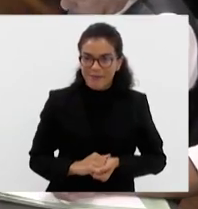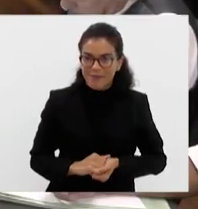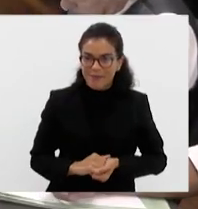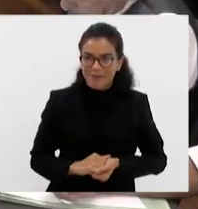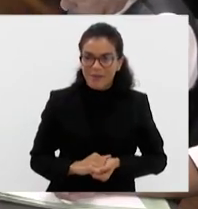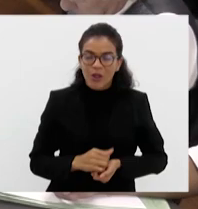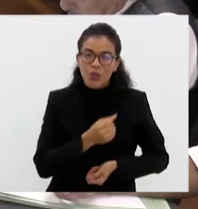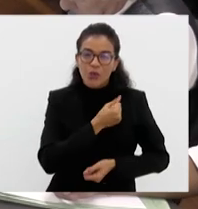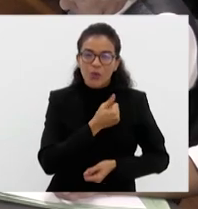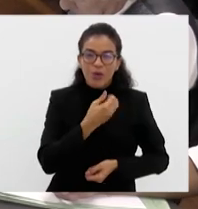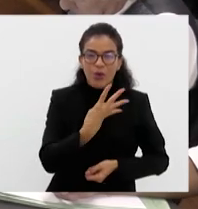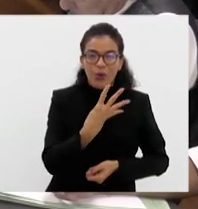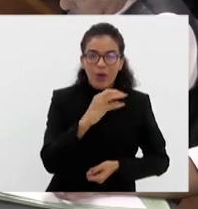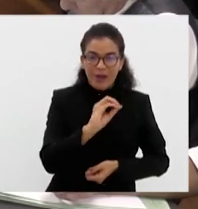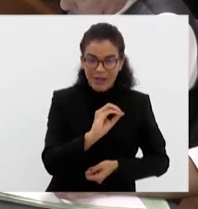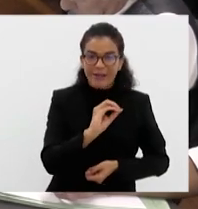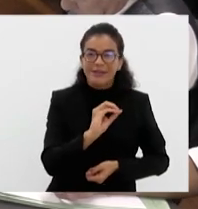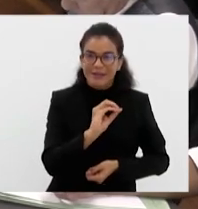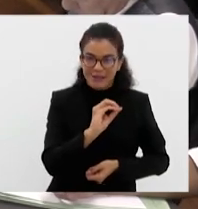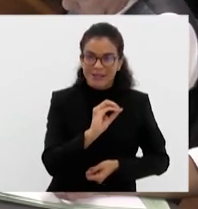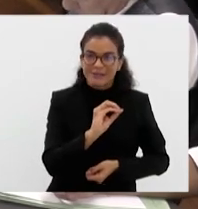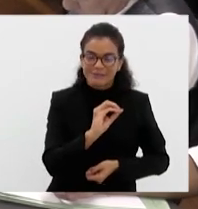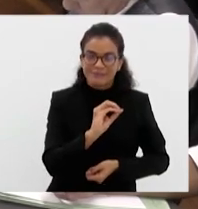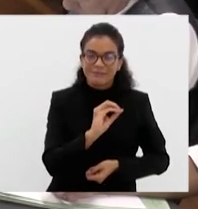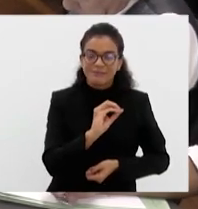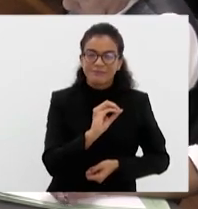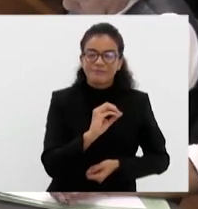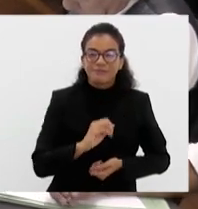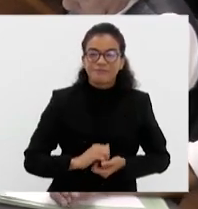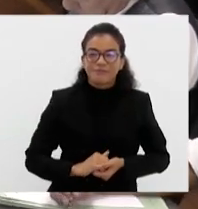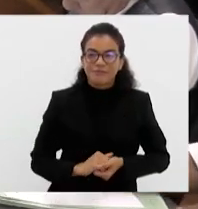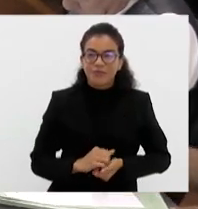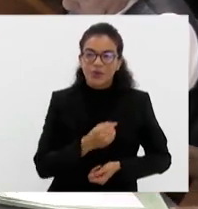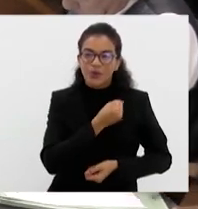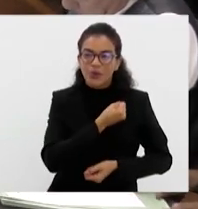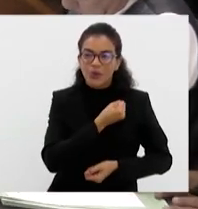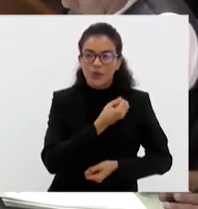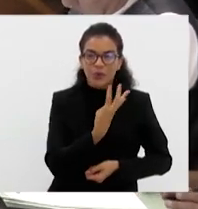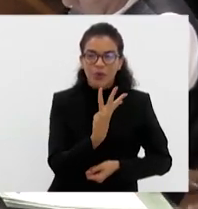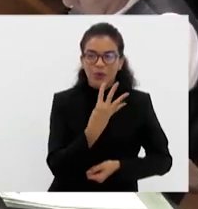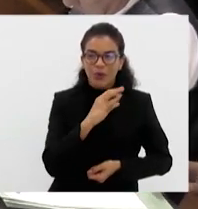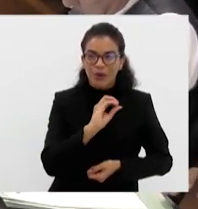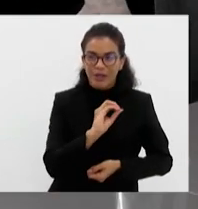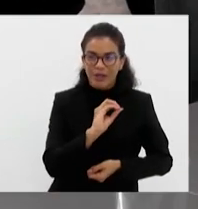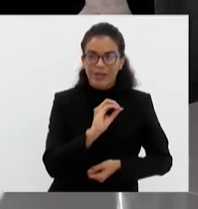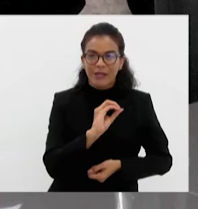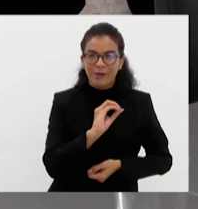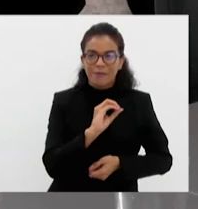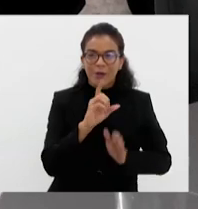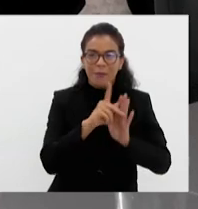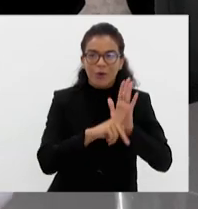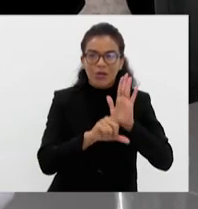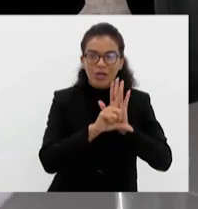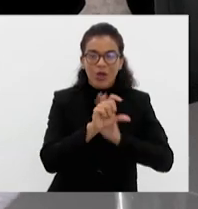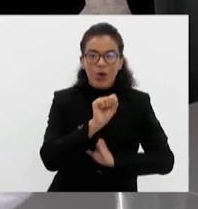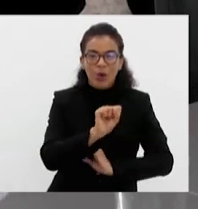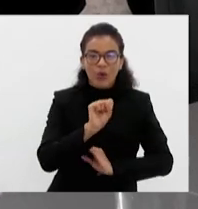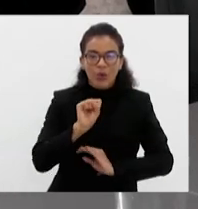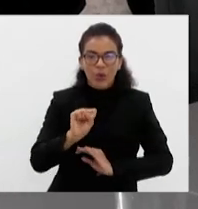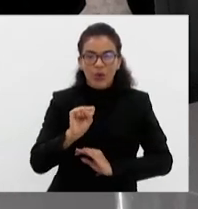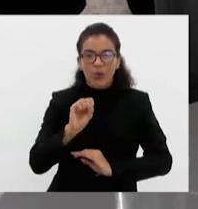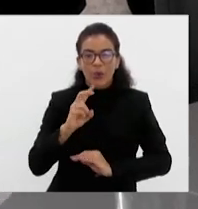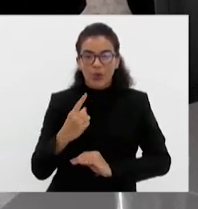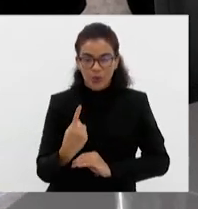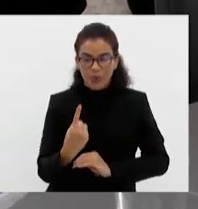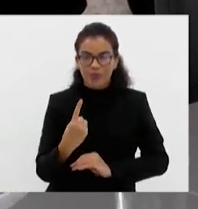Item 40 da pauta, retirar de pauta a pedido do relator. Item 40 da pauta é o PL 881, de 23,